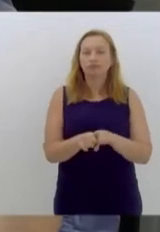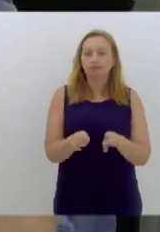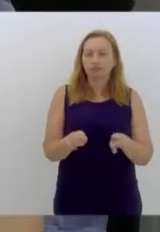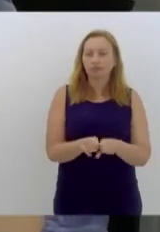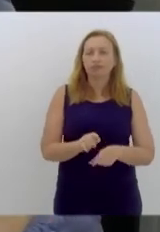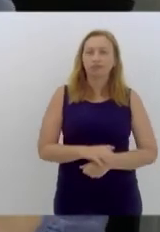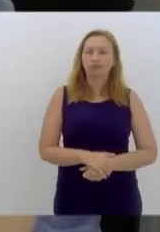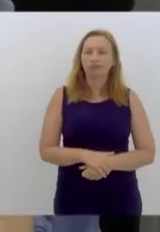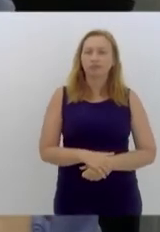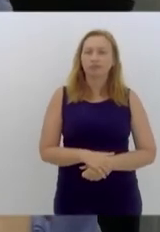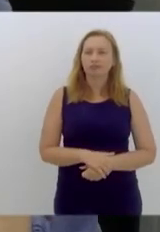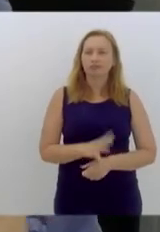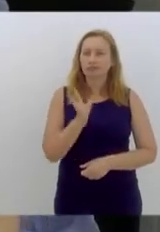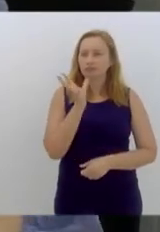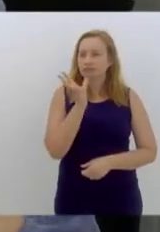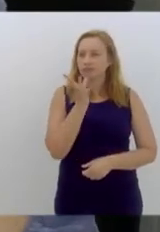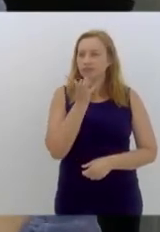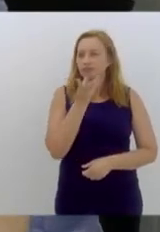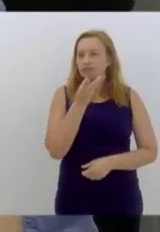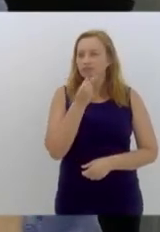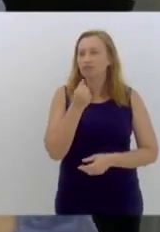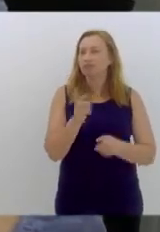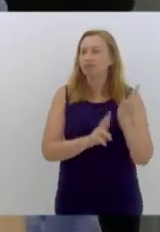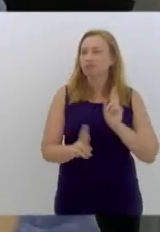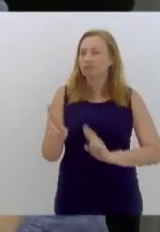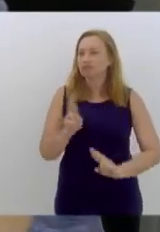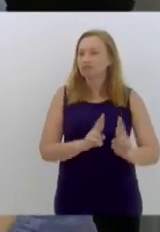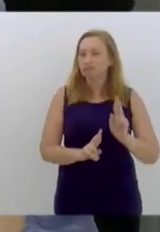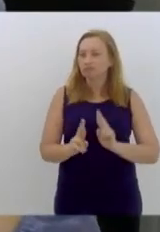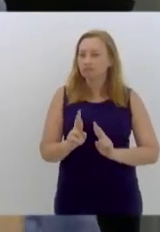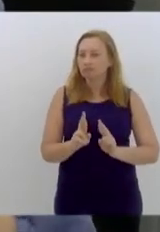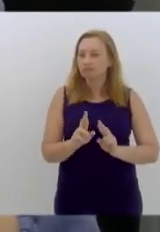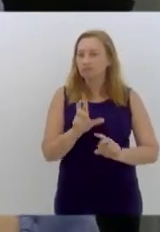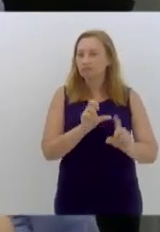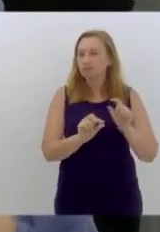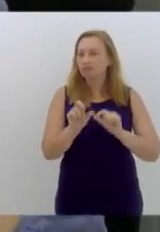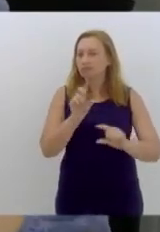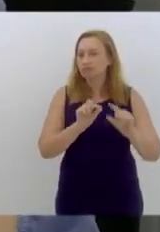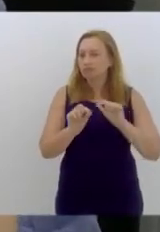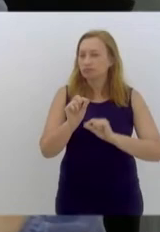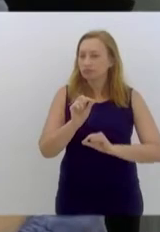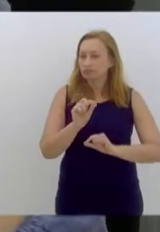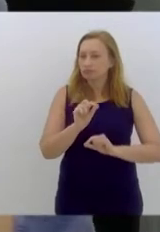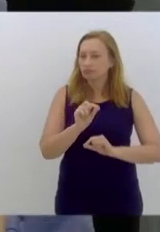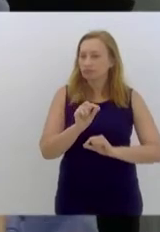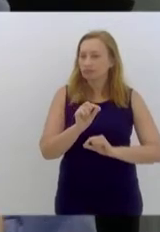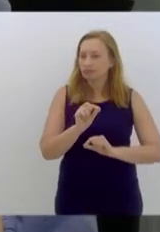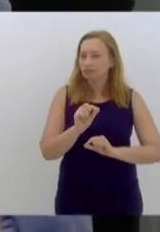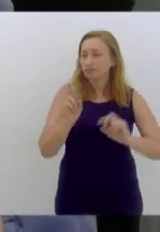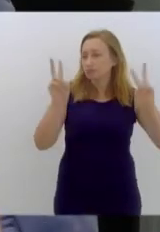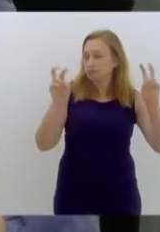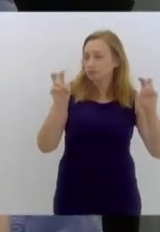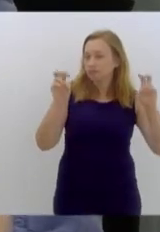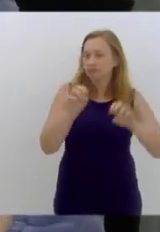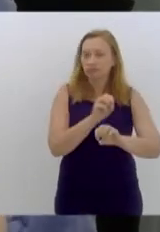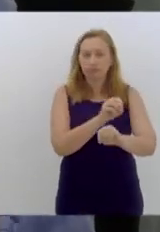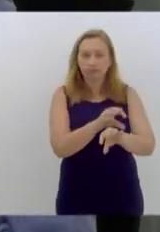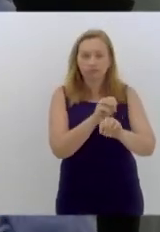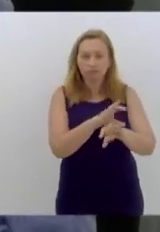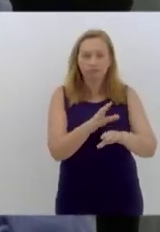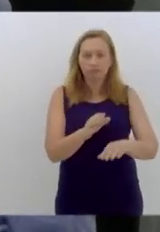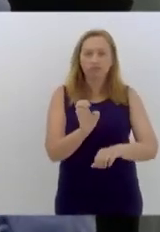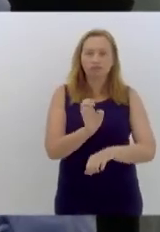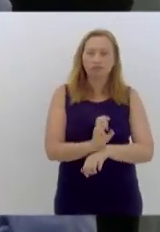né, da demora em relação à tomada de decisões em relação à questão da educação no